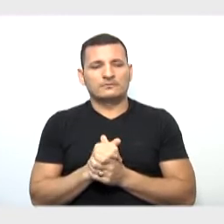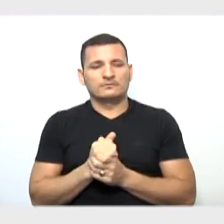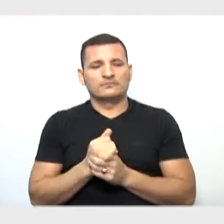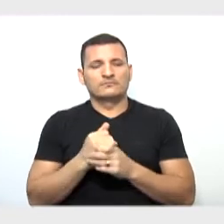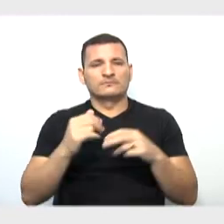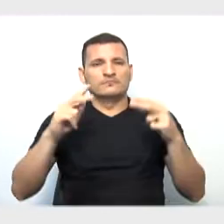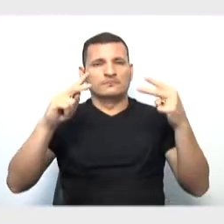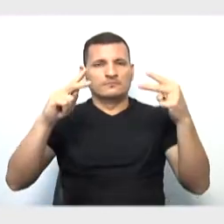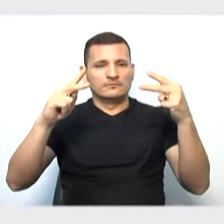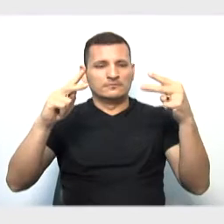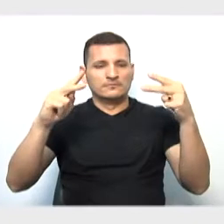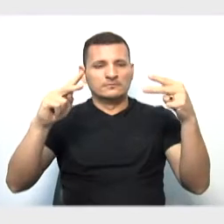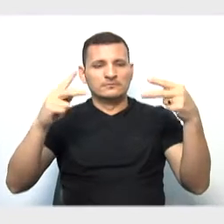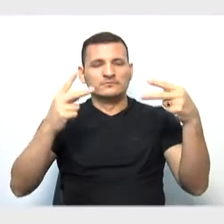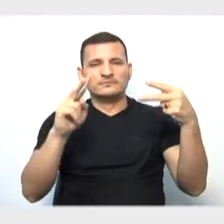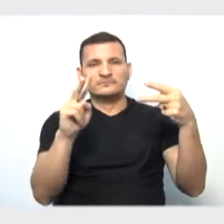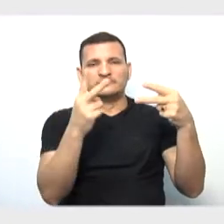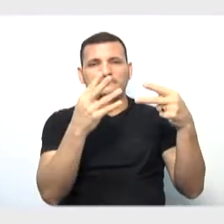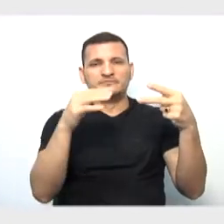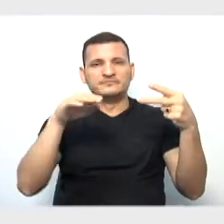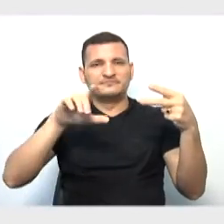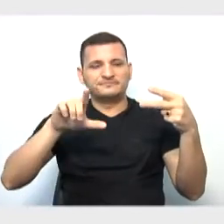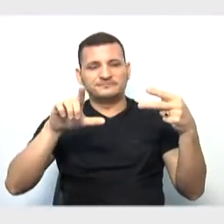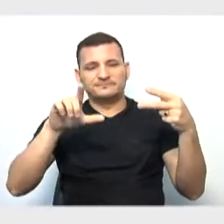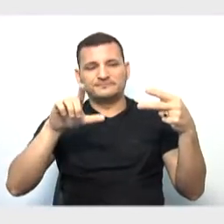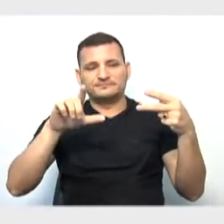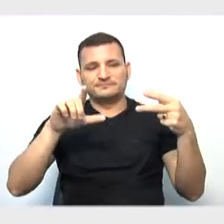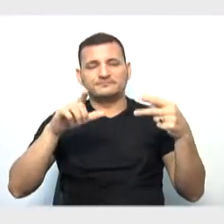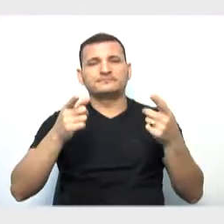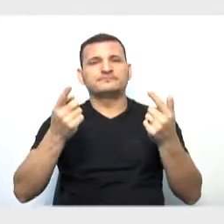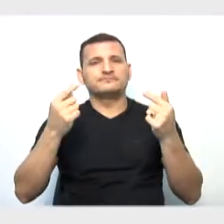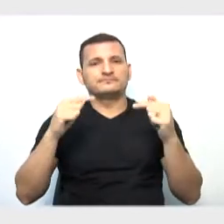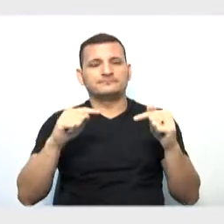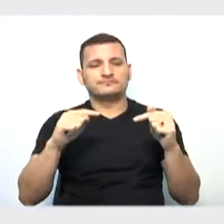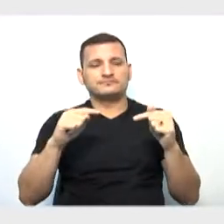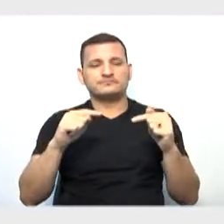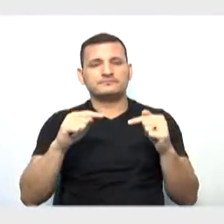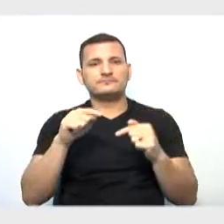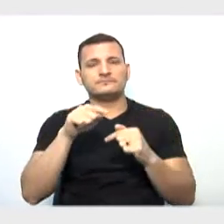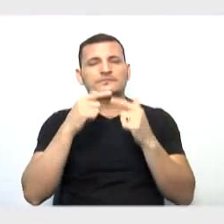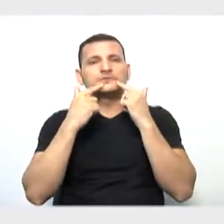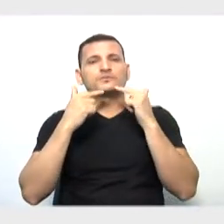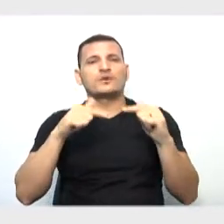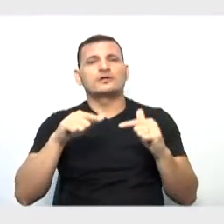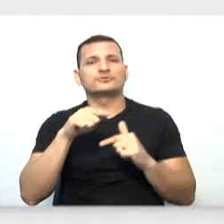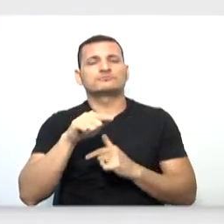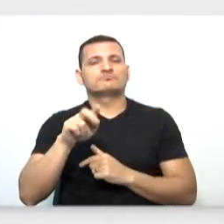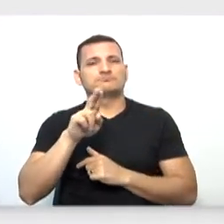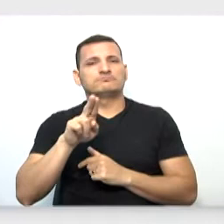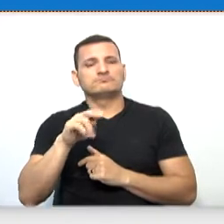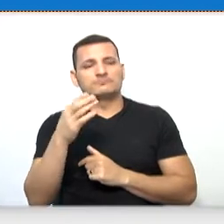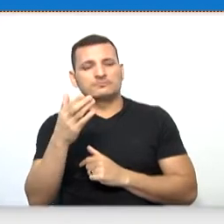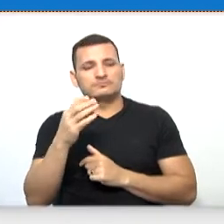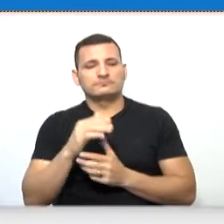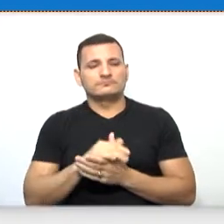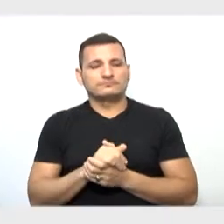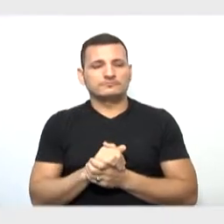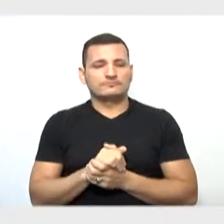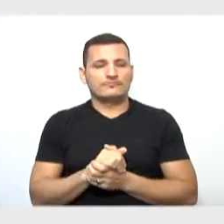HTML. Logo em seguida, eu tenho que dizer qual é a linguagem que eu vou escrever esse